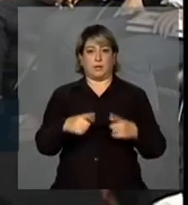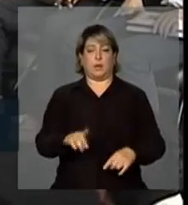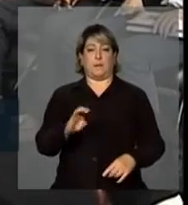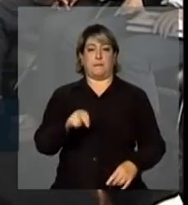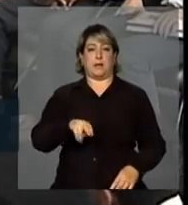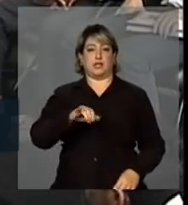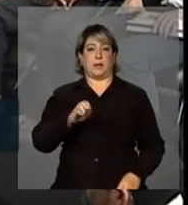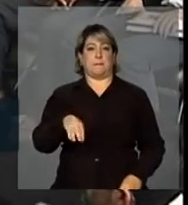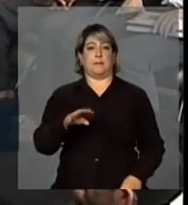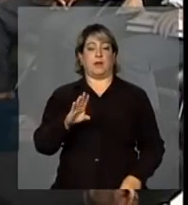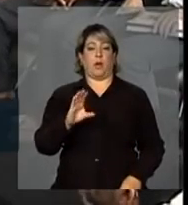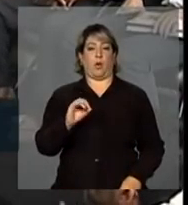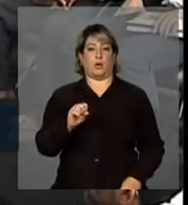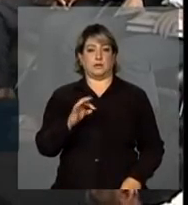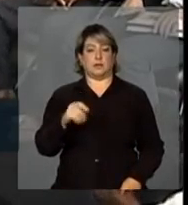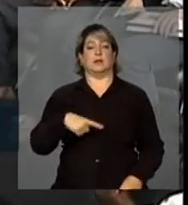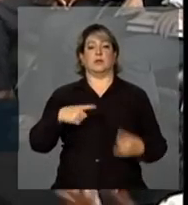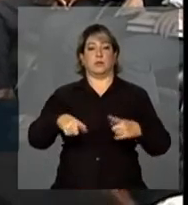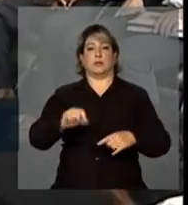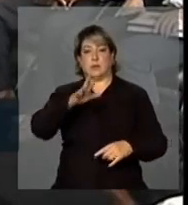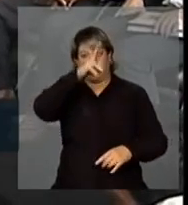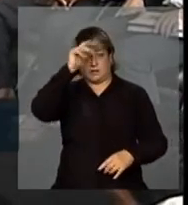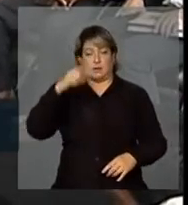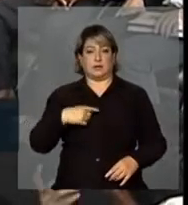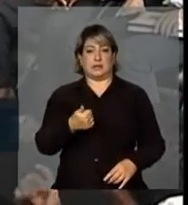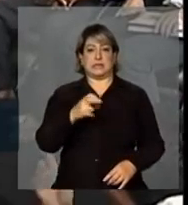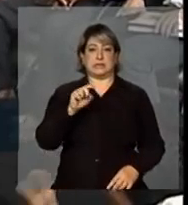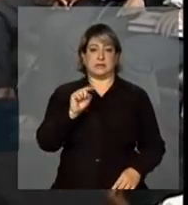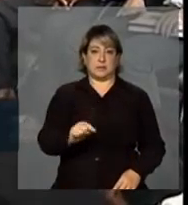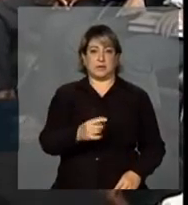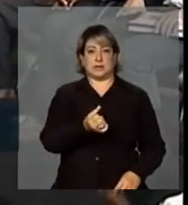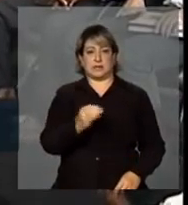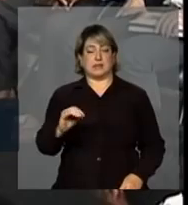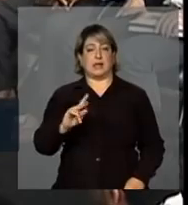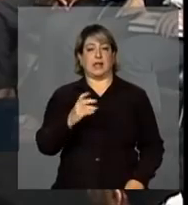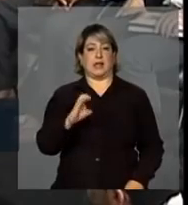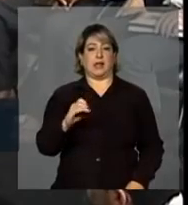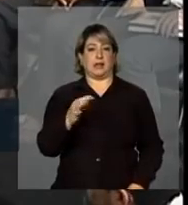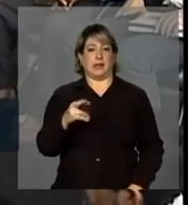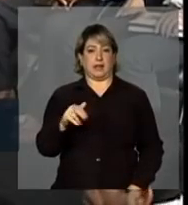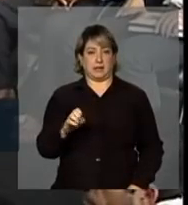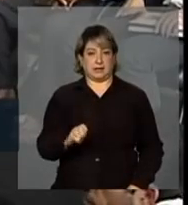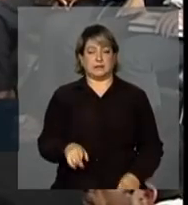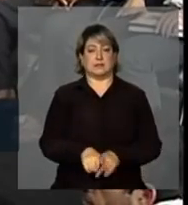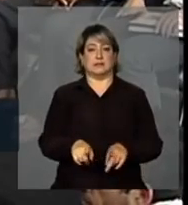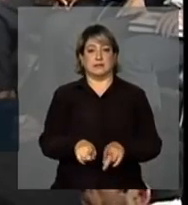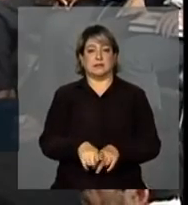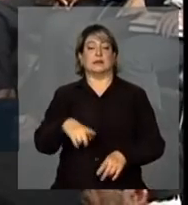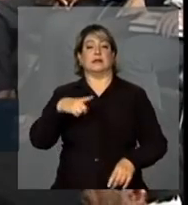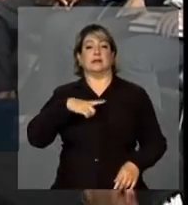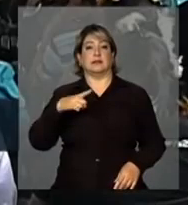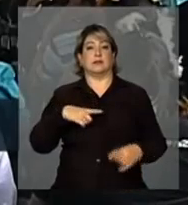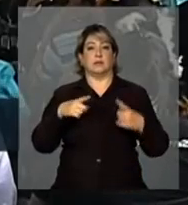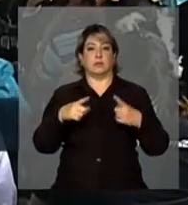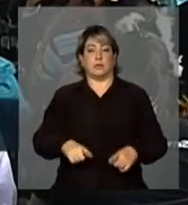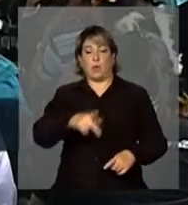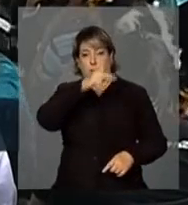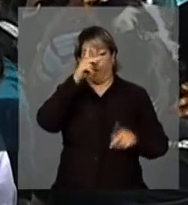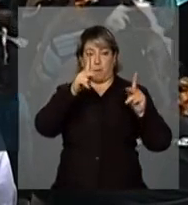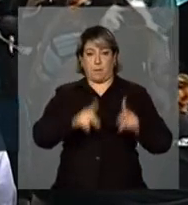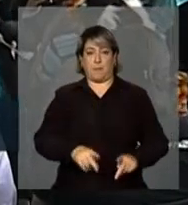do Amazonas, com superfície aproximada de 15.600 hectares. E terra indígena Cuecué Marabitanas, dos povos